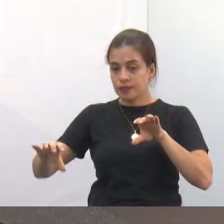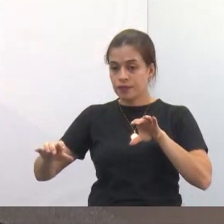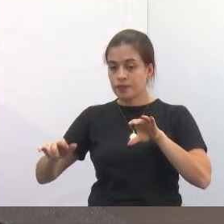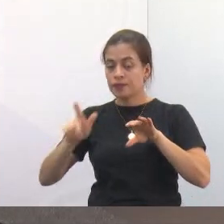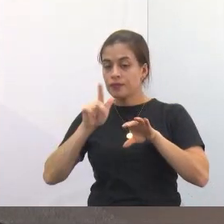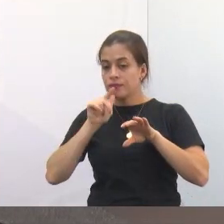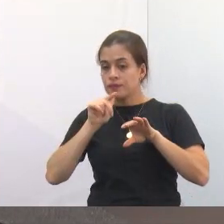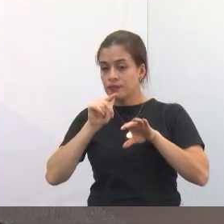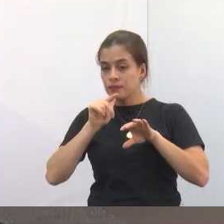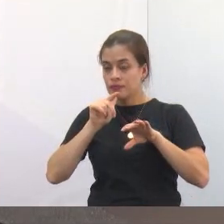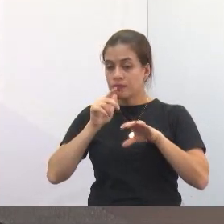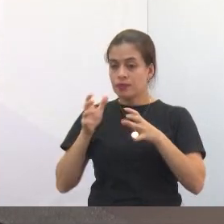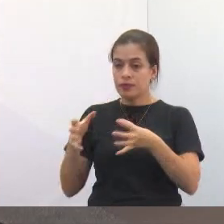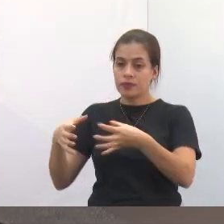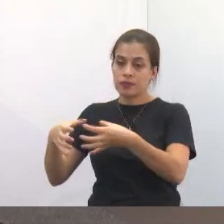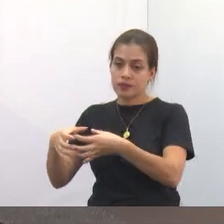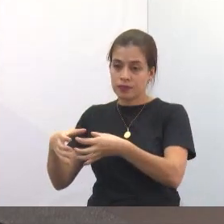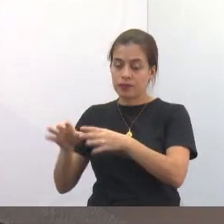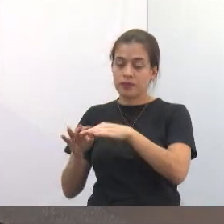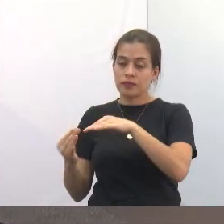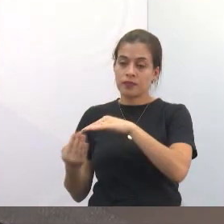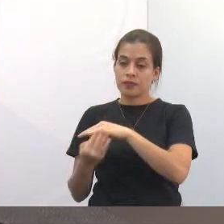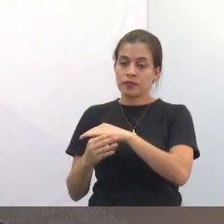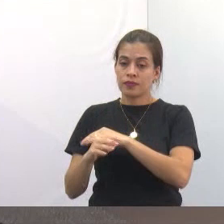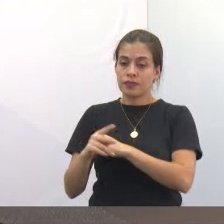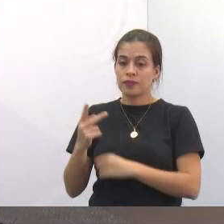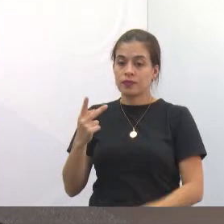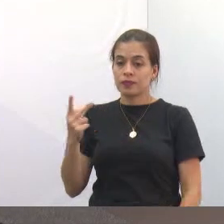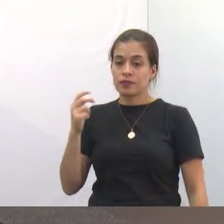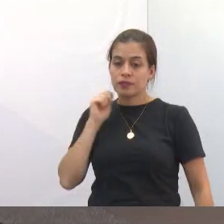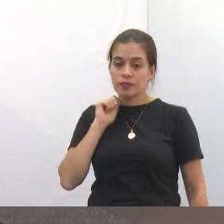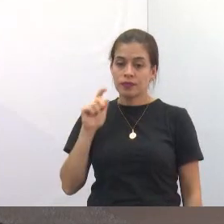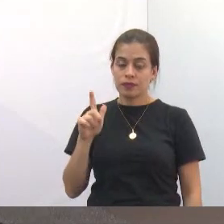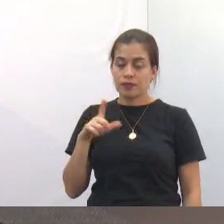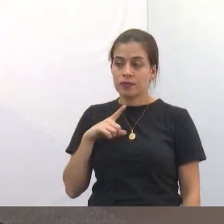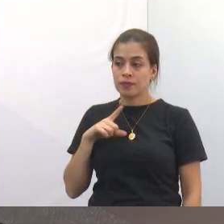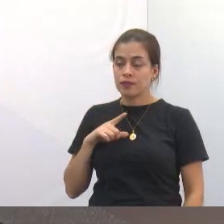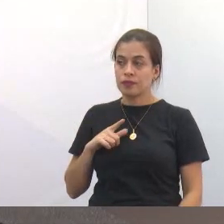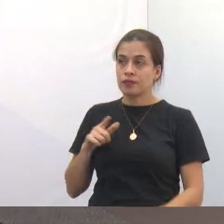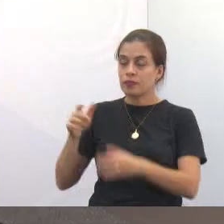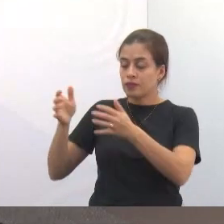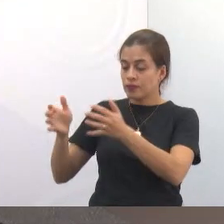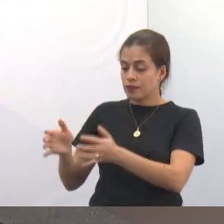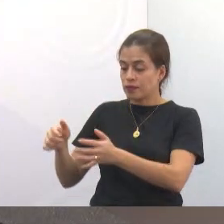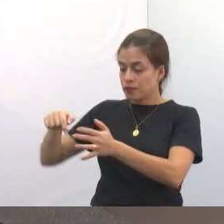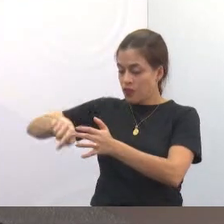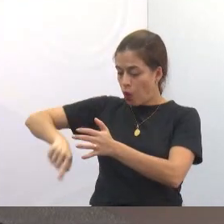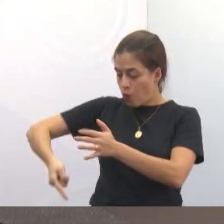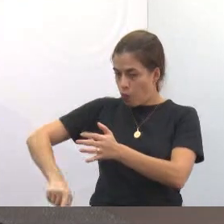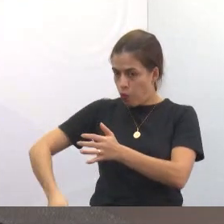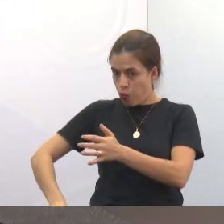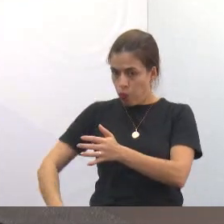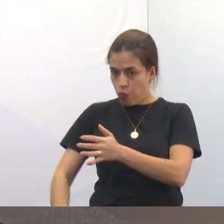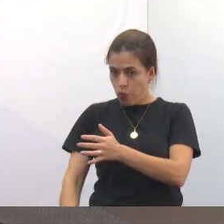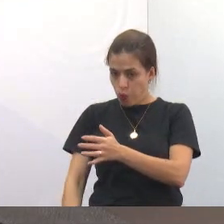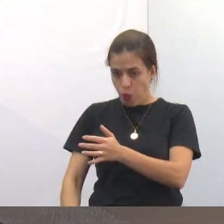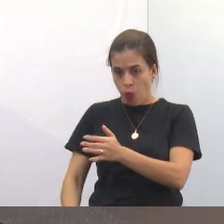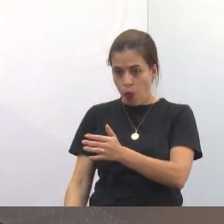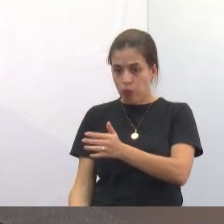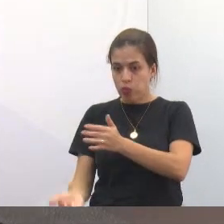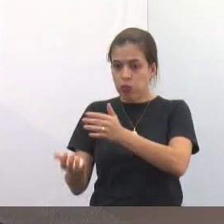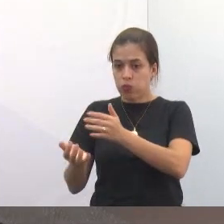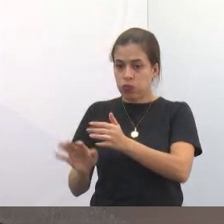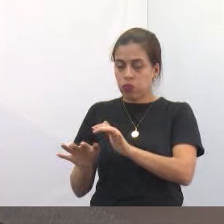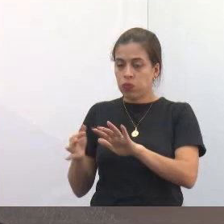do conjunto 22 de abril é composto por poço tubular profundo e reservatório onde é realizado